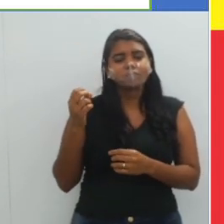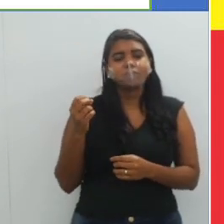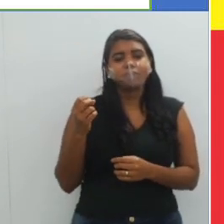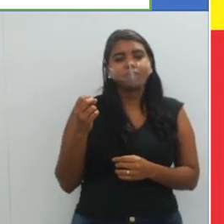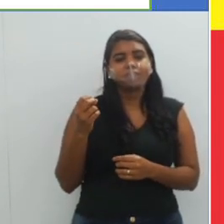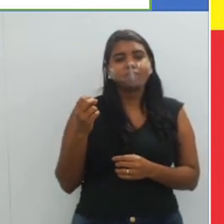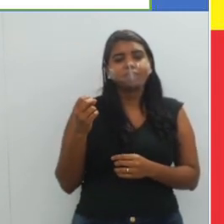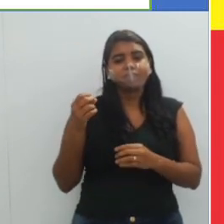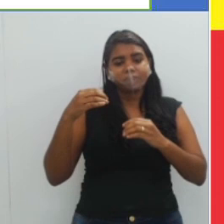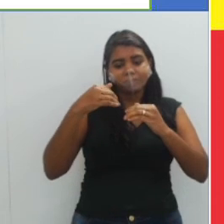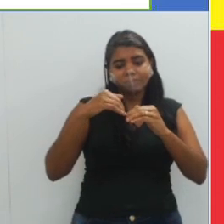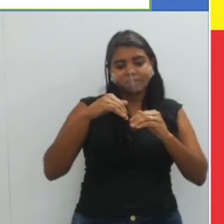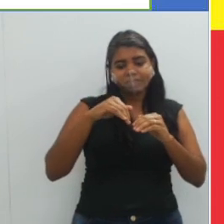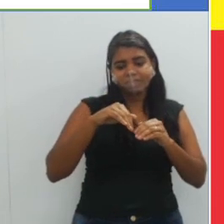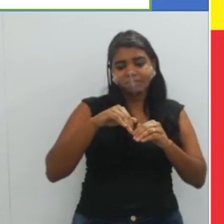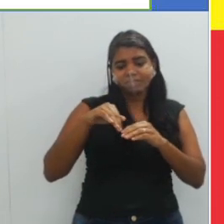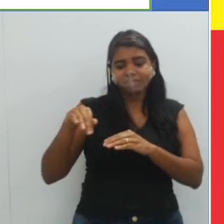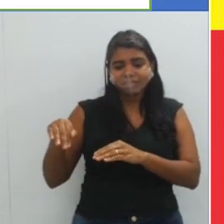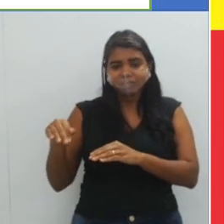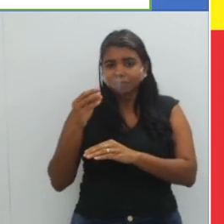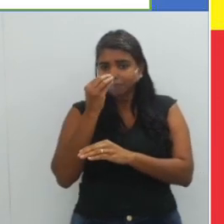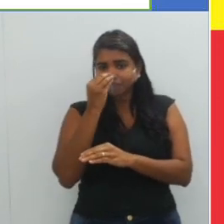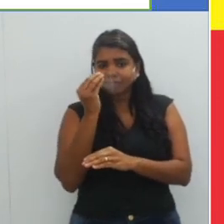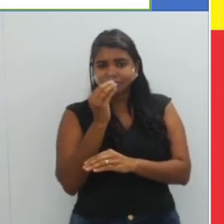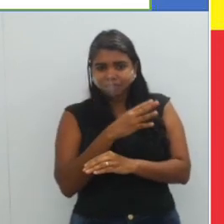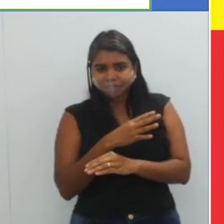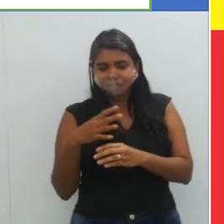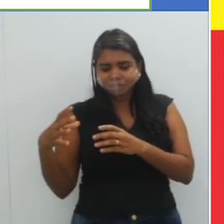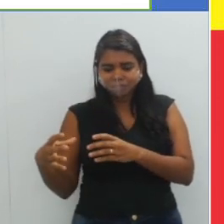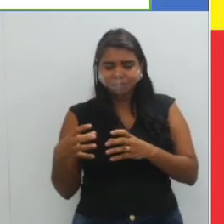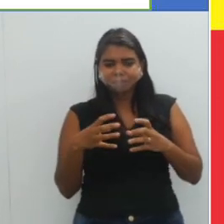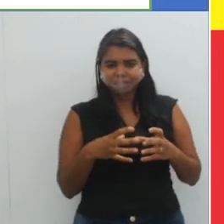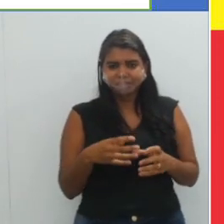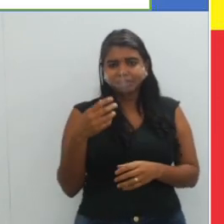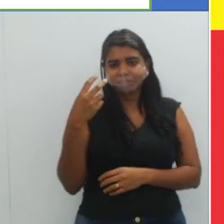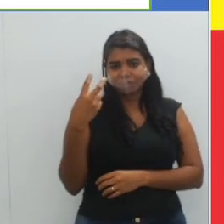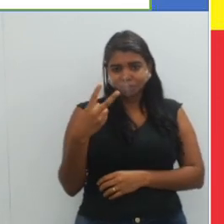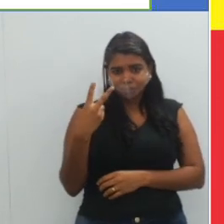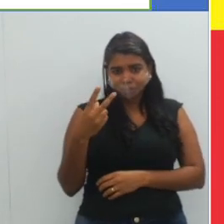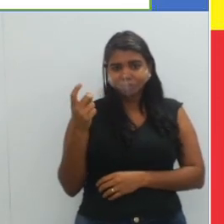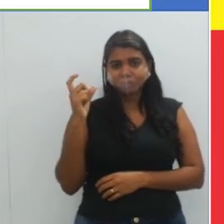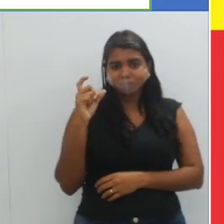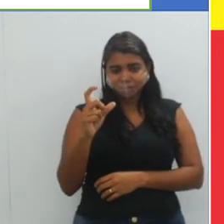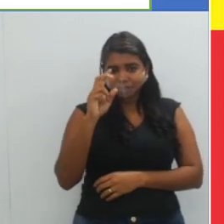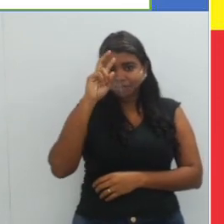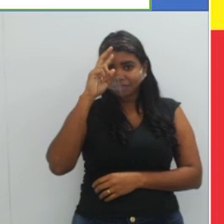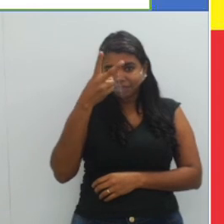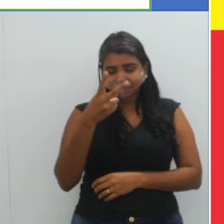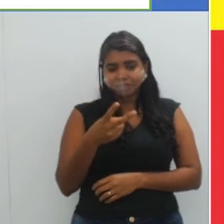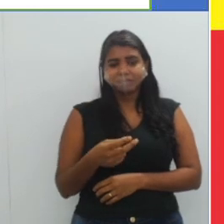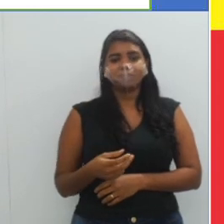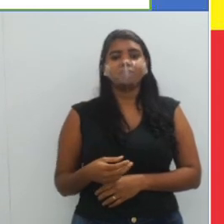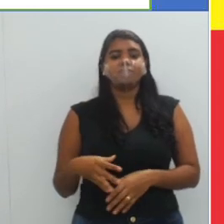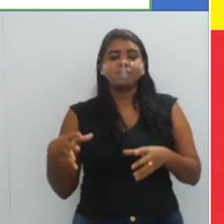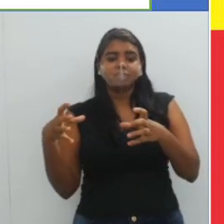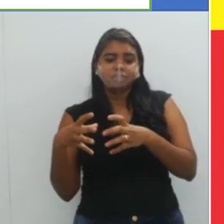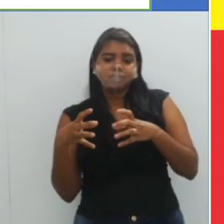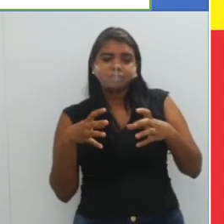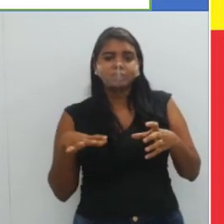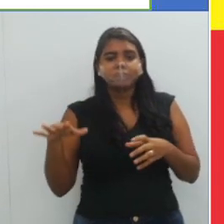historicamente excluídos, historicamente excluídos. Duas palavras fortes aí, né? Então são grupos